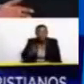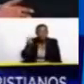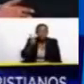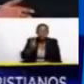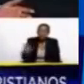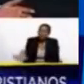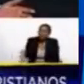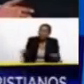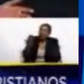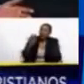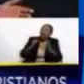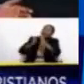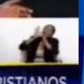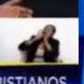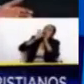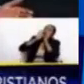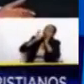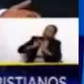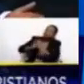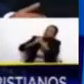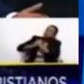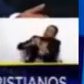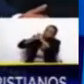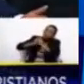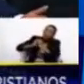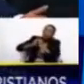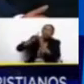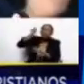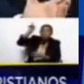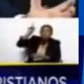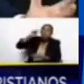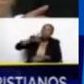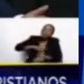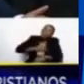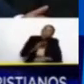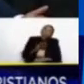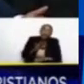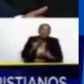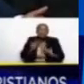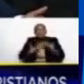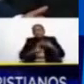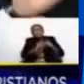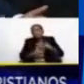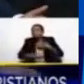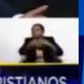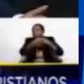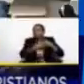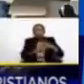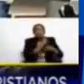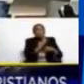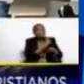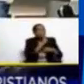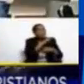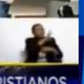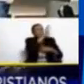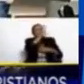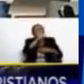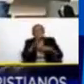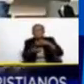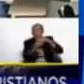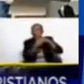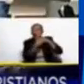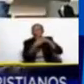eh o maduro e maduro né que alguns podem ver como esquerda mas em vocês sabem